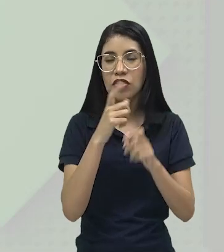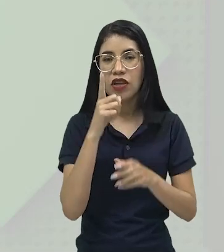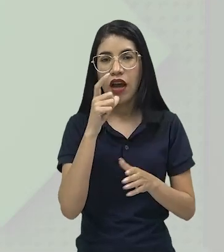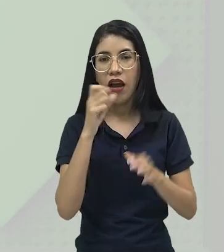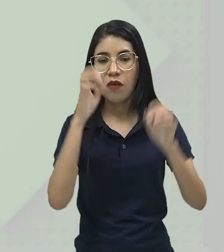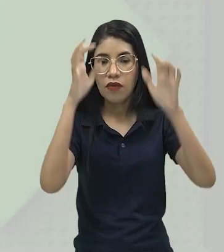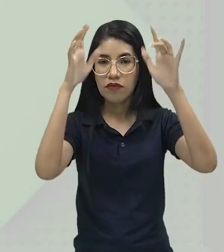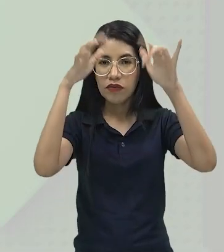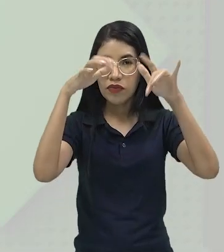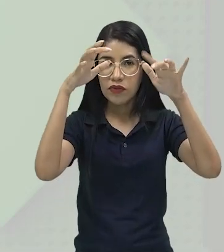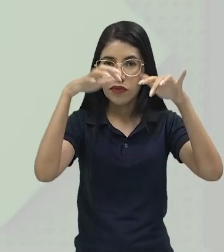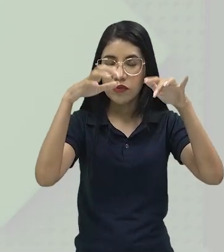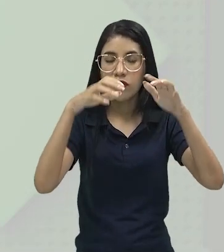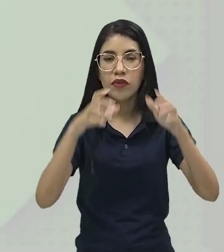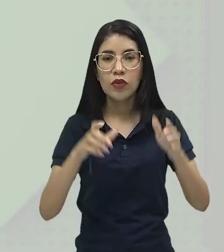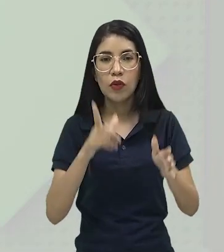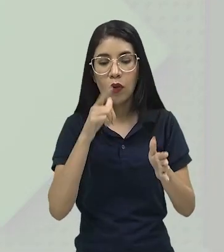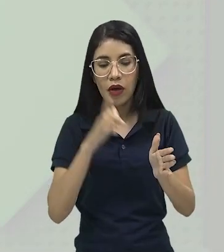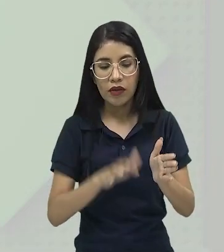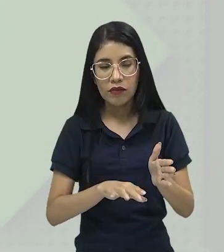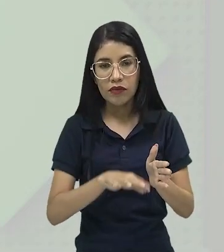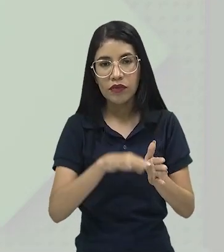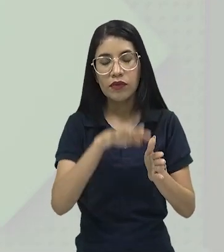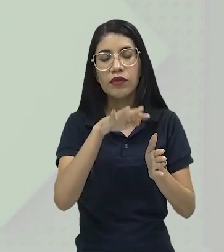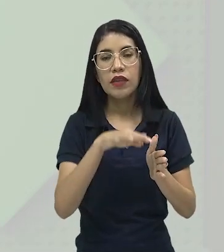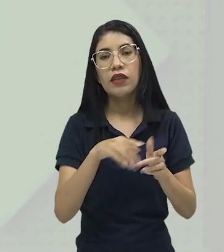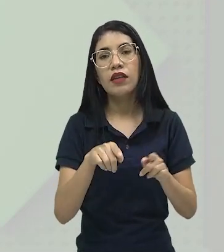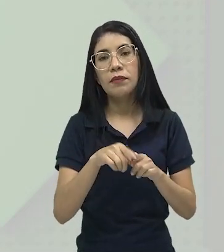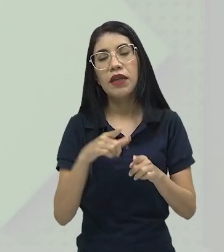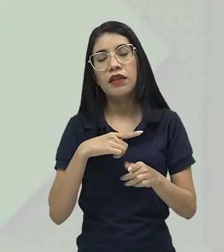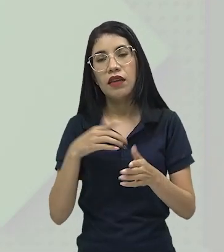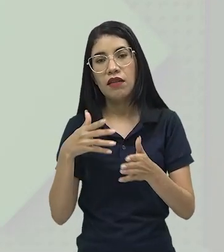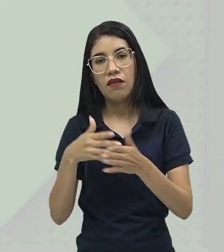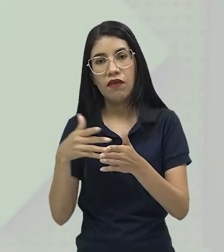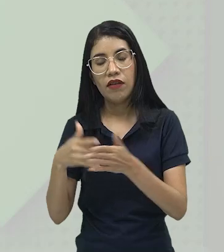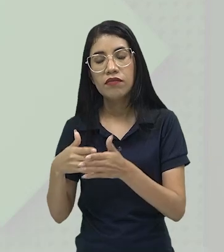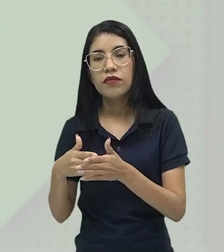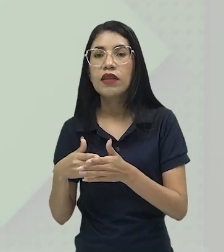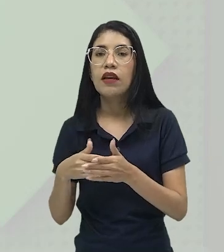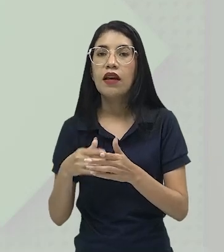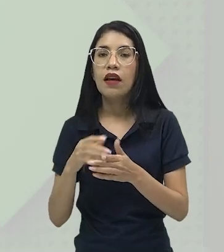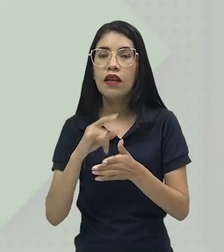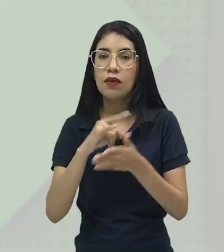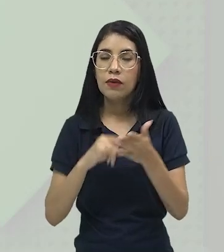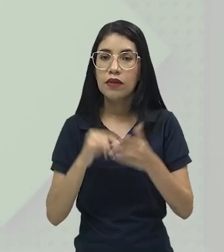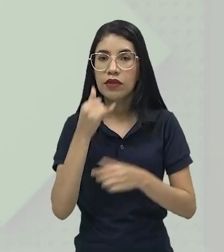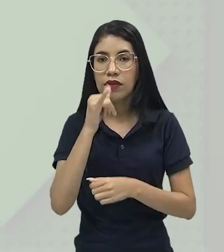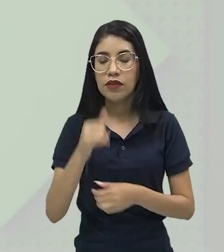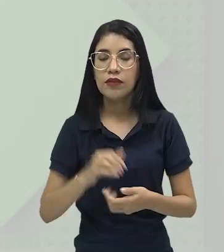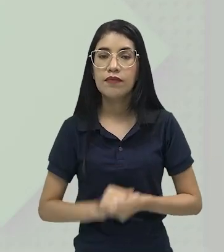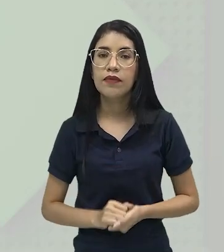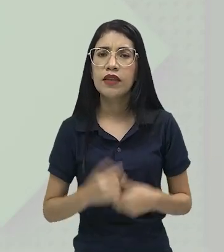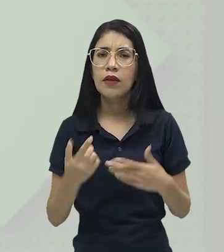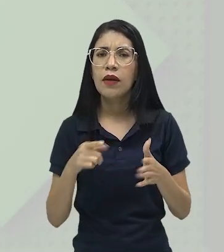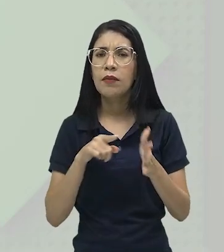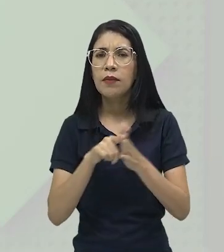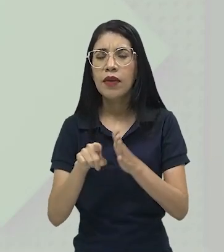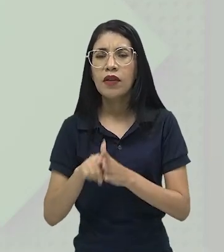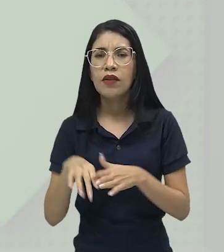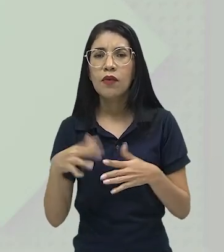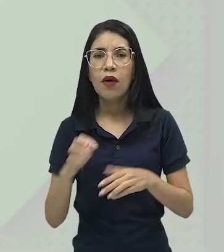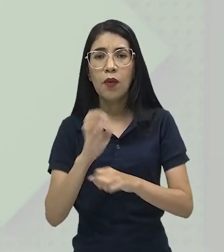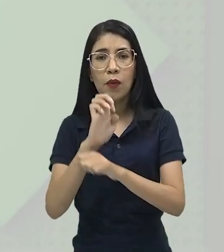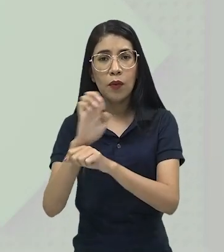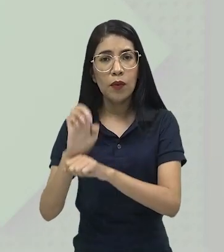água através da chuva, e isso vai afetar diretamente nas contas de energia elétrica. E aí a gente se pergunta, né, qual estado